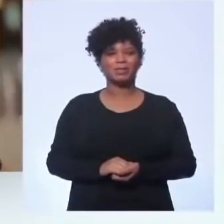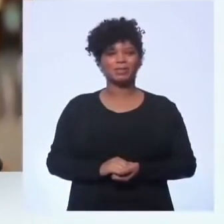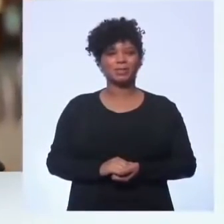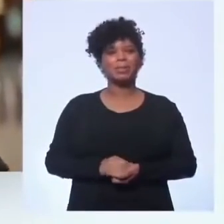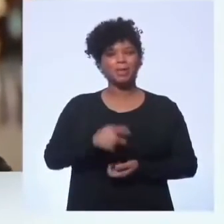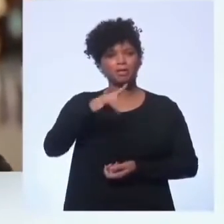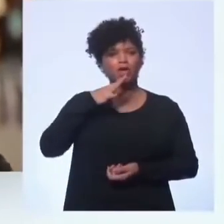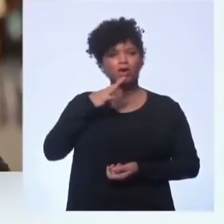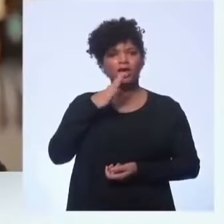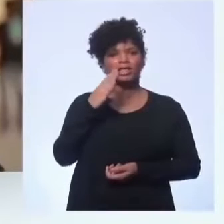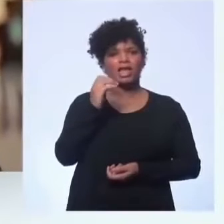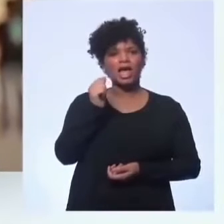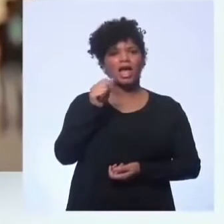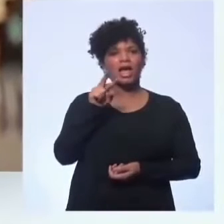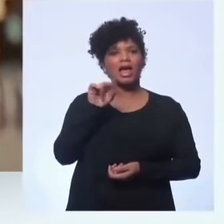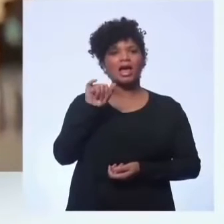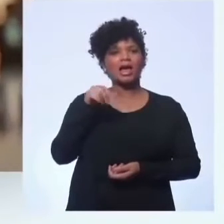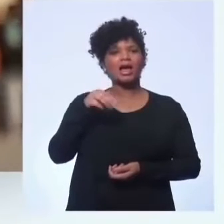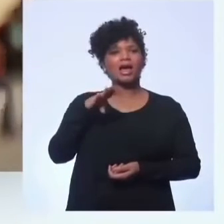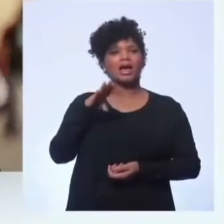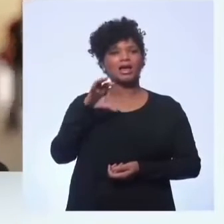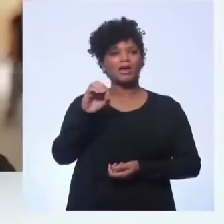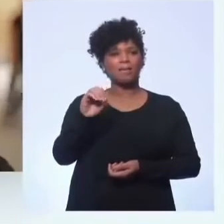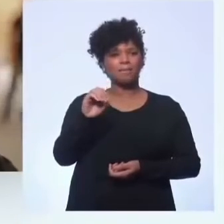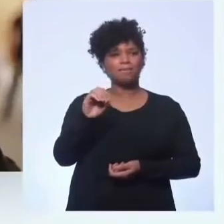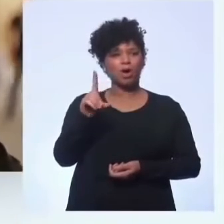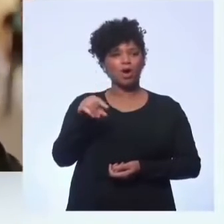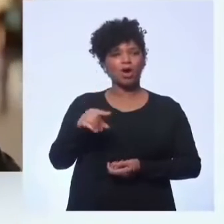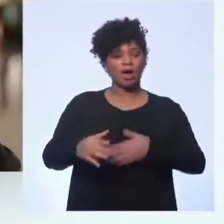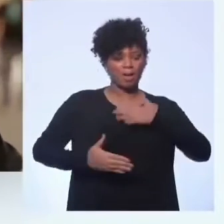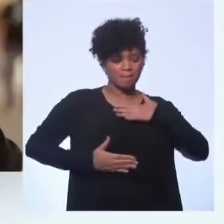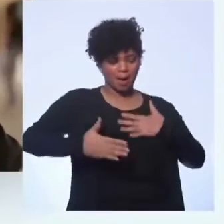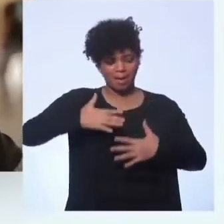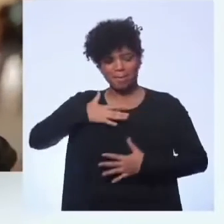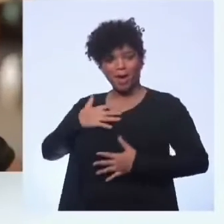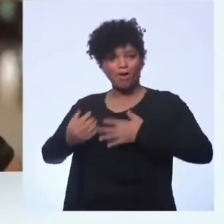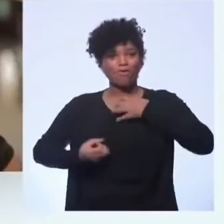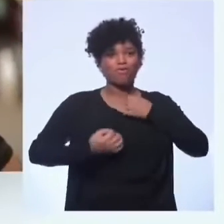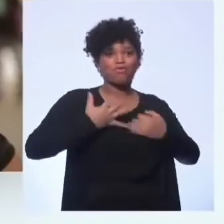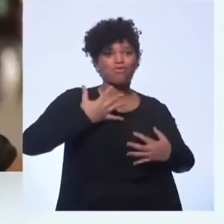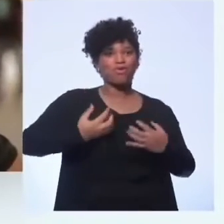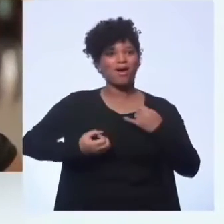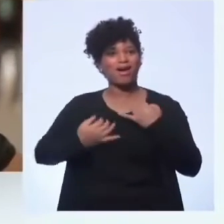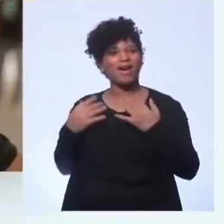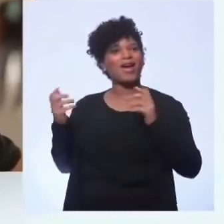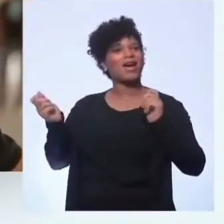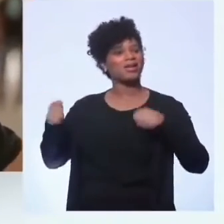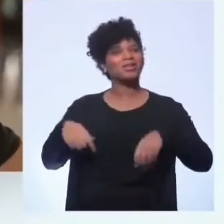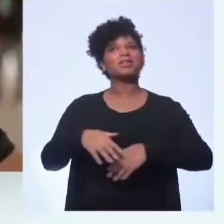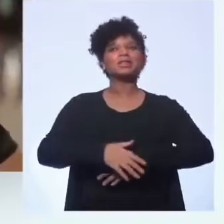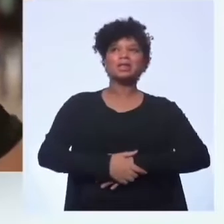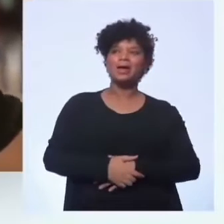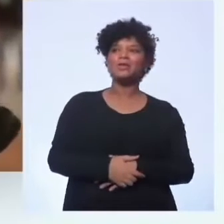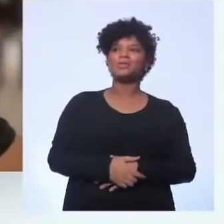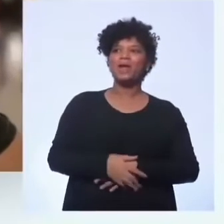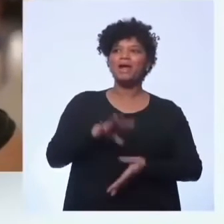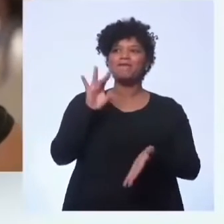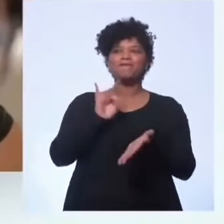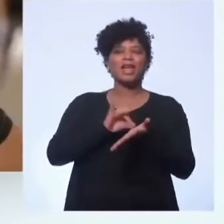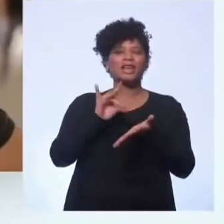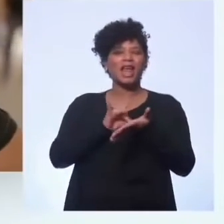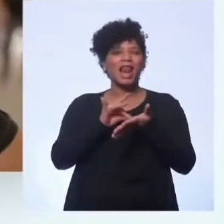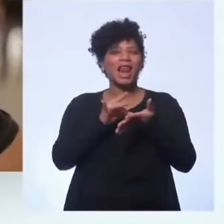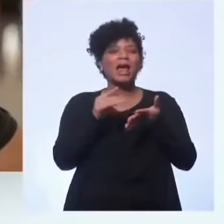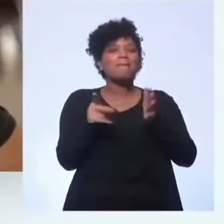O carimbó, ele é uma expressão corporal secular, né? Ele realmente agrega